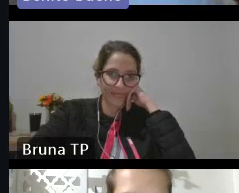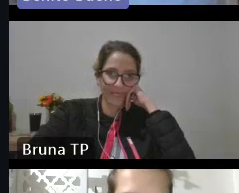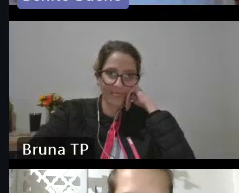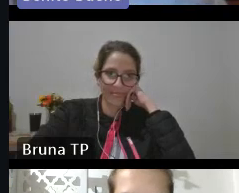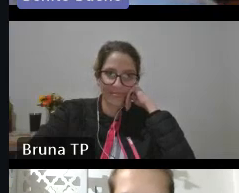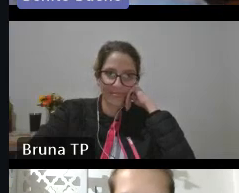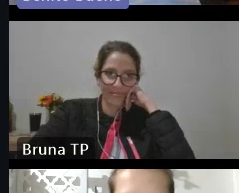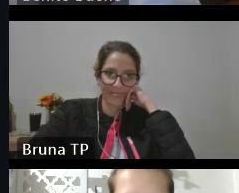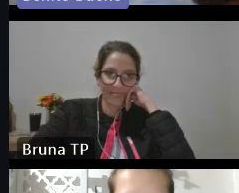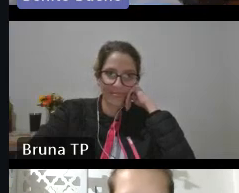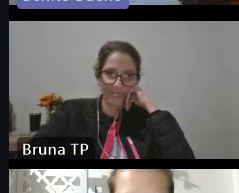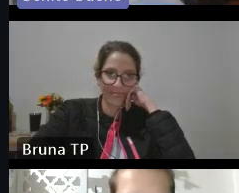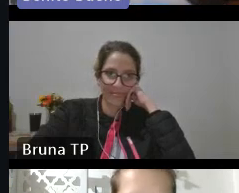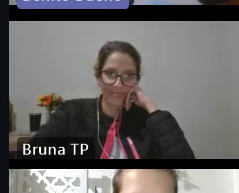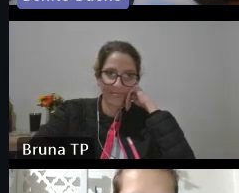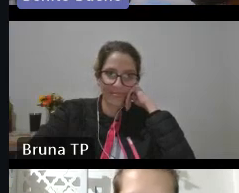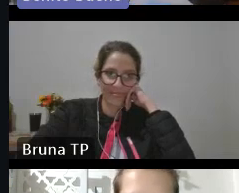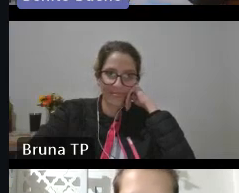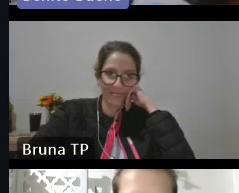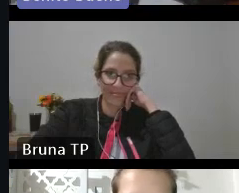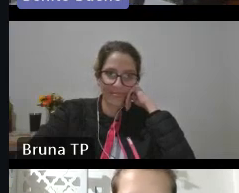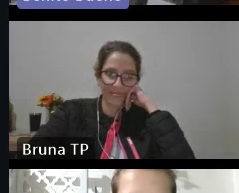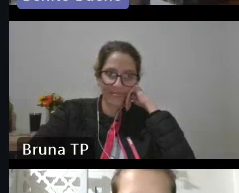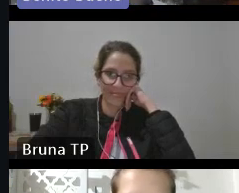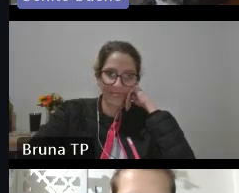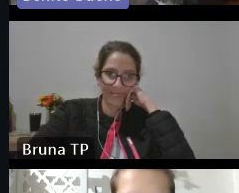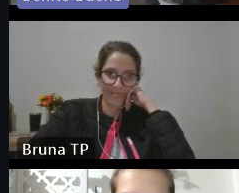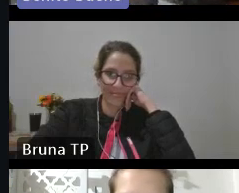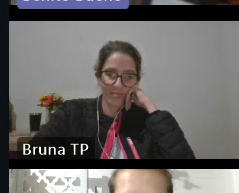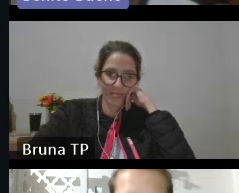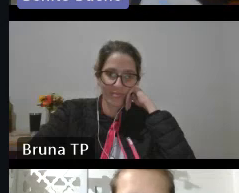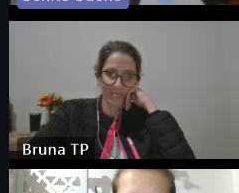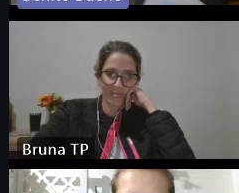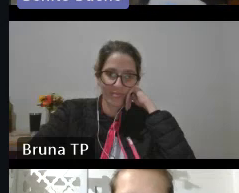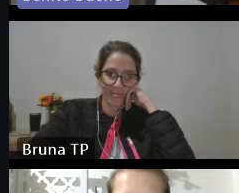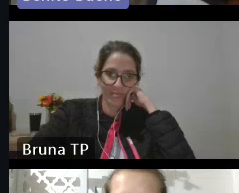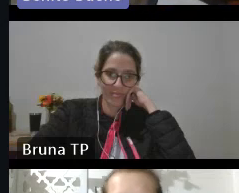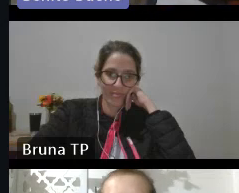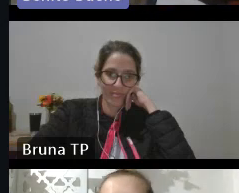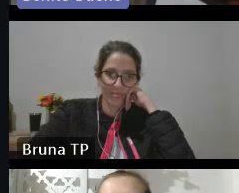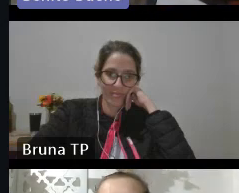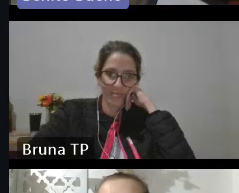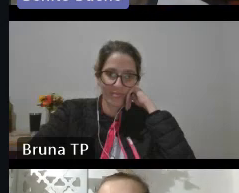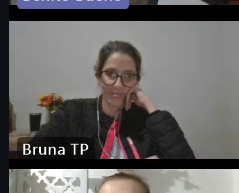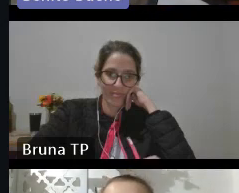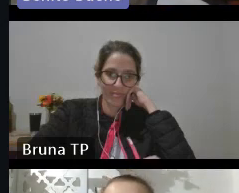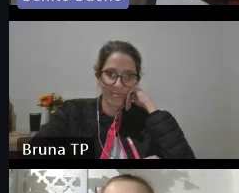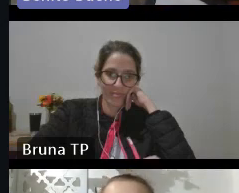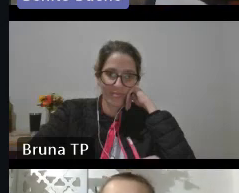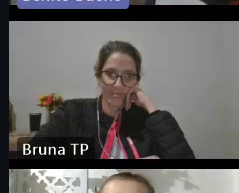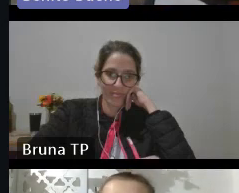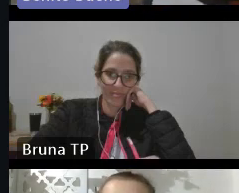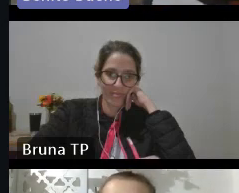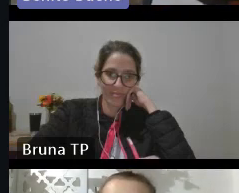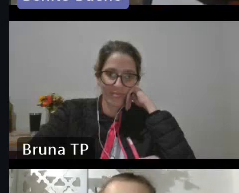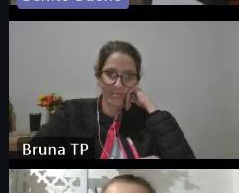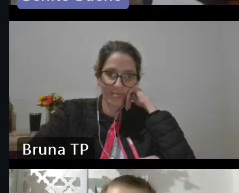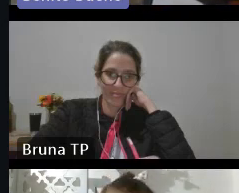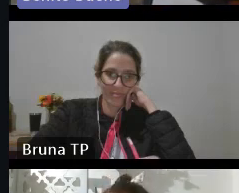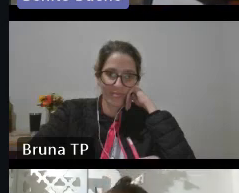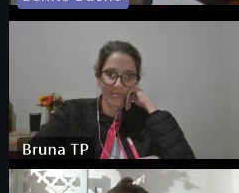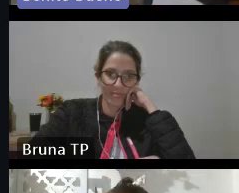de cursos de perícia judicial ligado à avaliação de imóvel. E o que eu falo